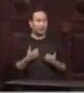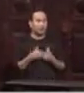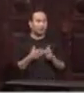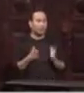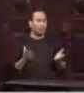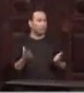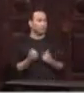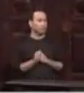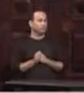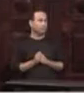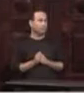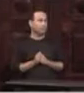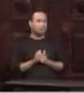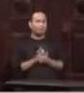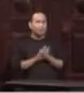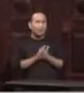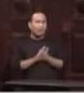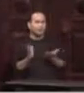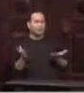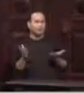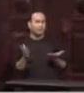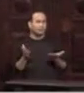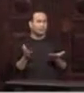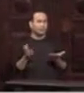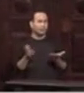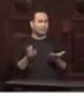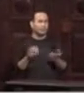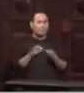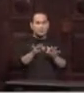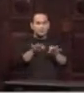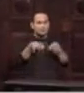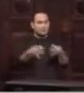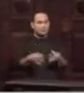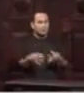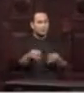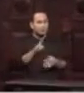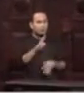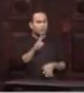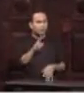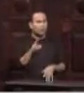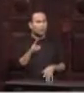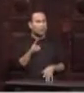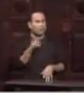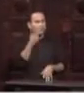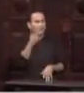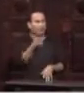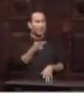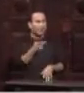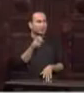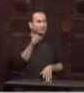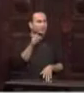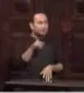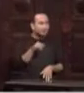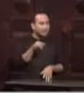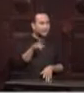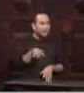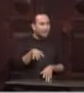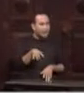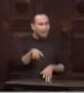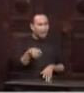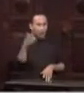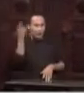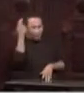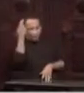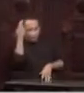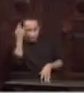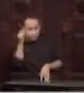intermunicipais. Isso não custa nada para ninguém. É simplesmente anotar o número do documento e ver se é o Eleomar Coelho que